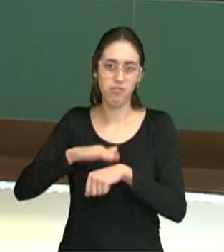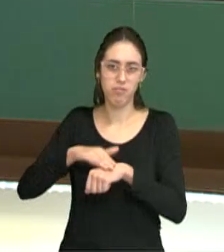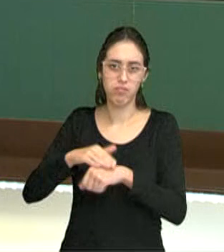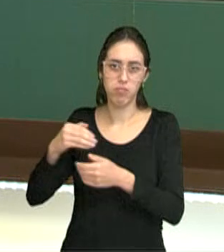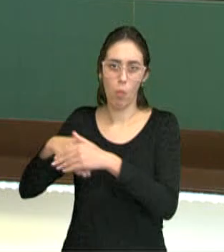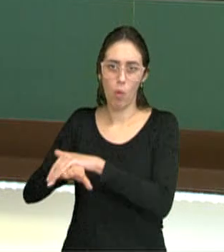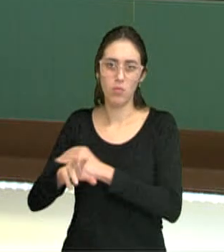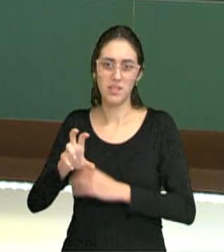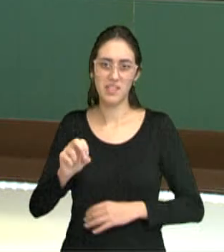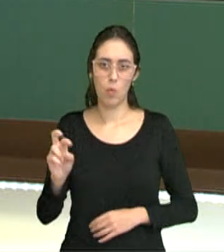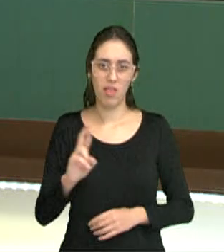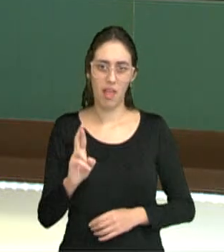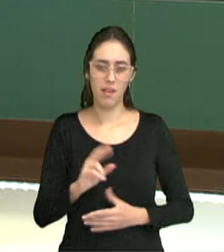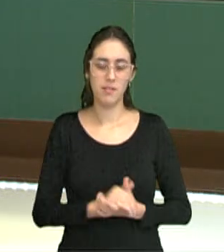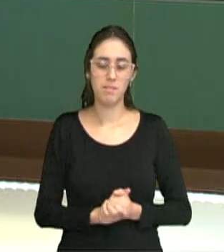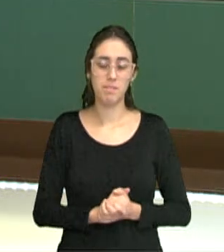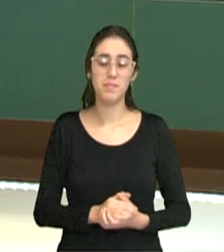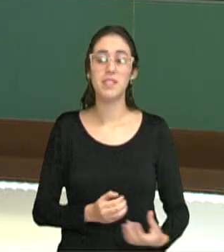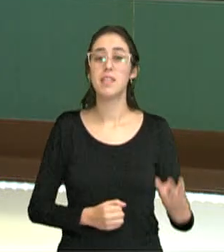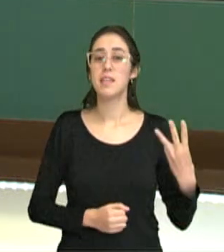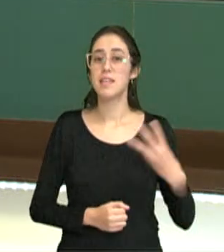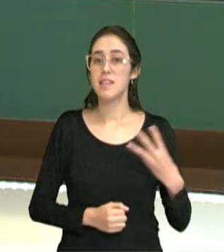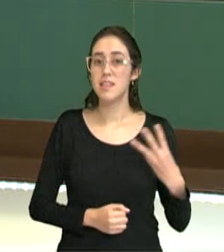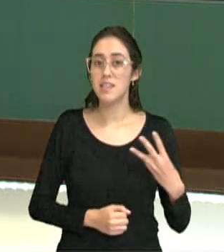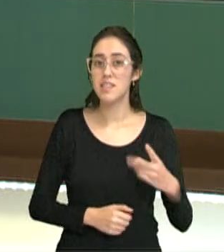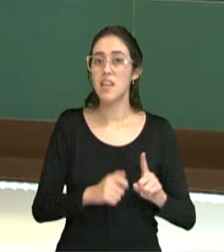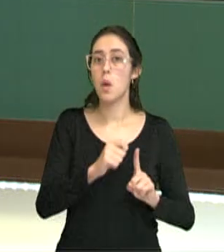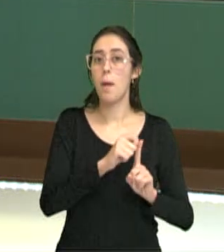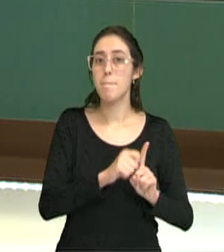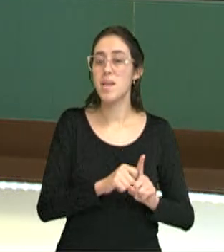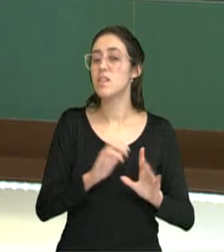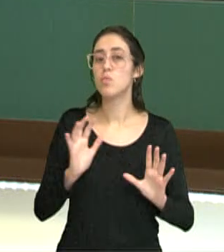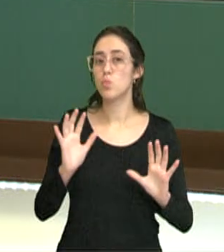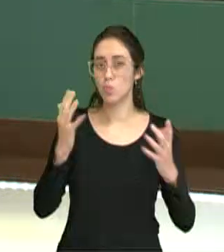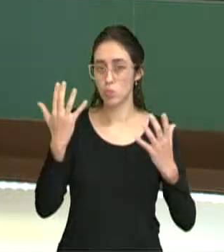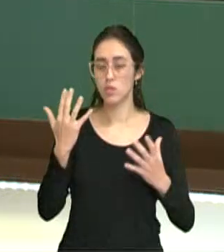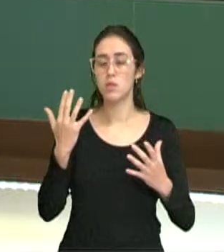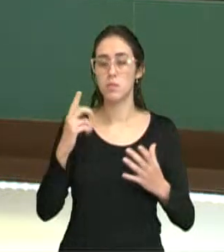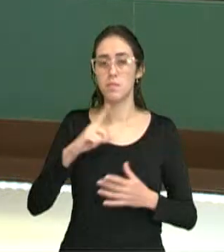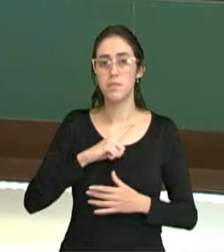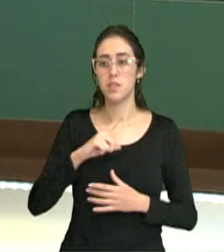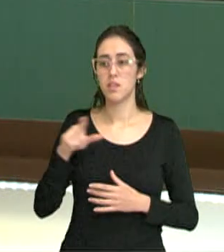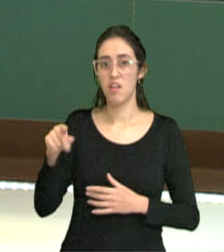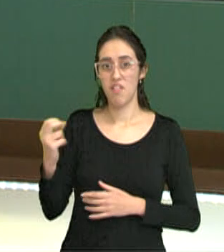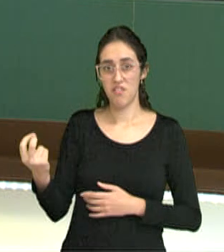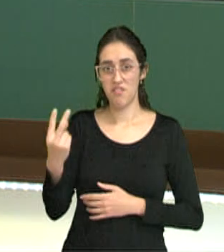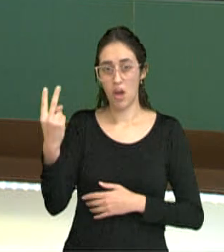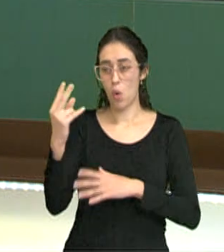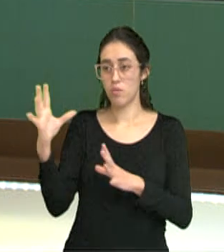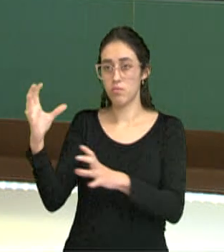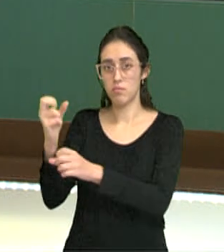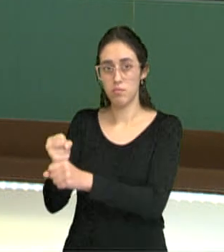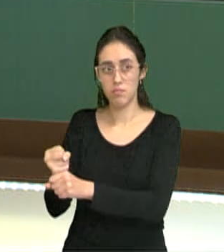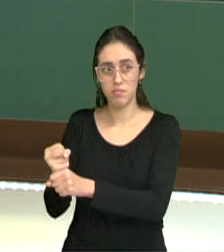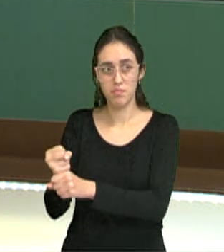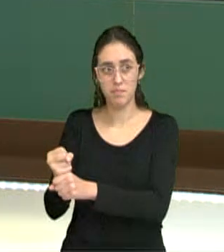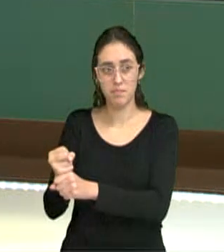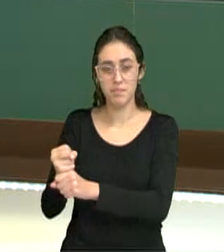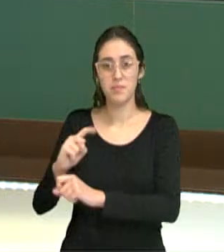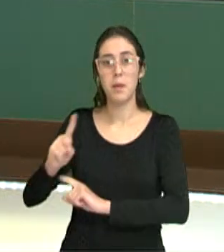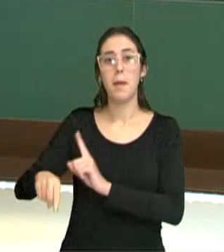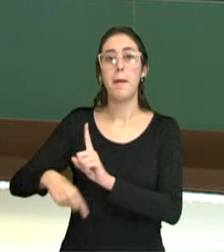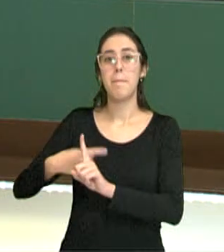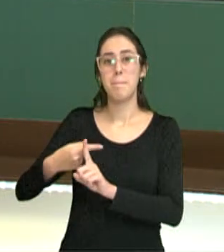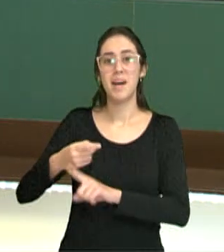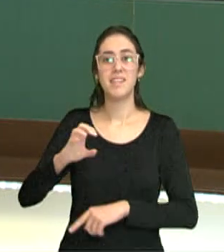economizou. No terceiro mês, o que a gente vai pegar? Vai pegar todo esse valor com esse rendimento